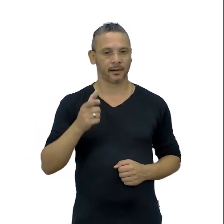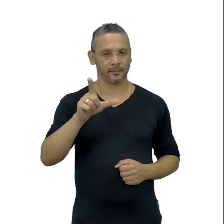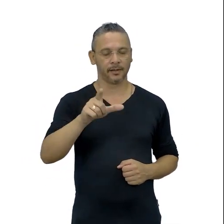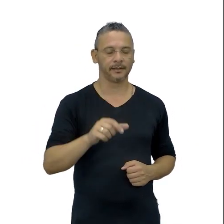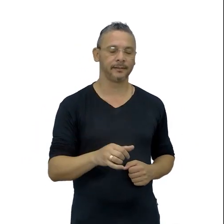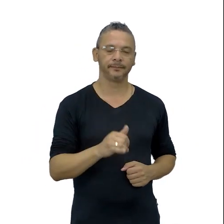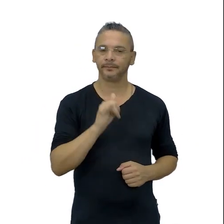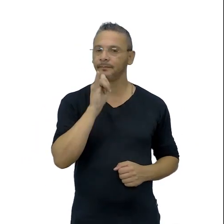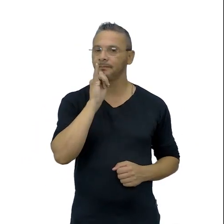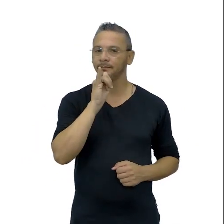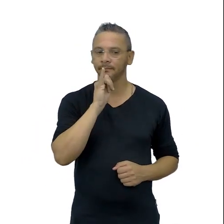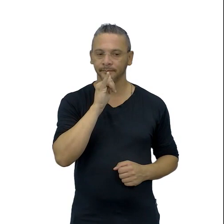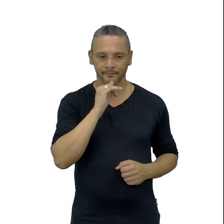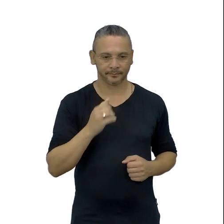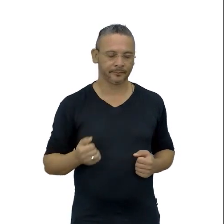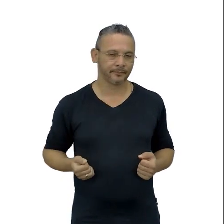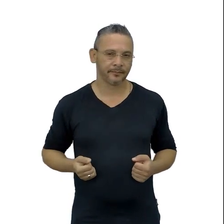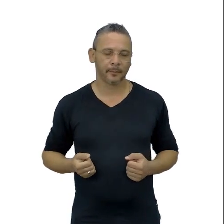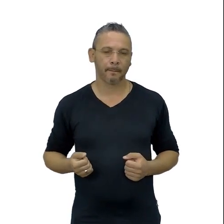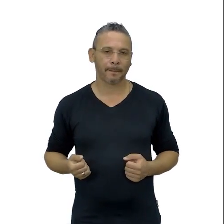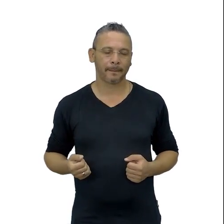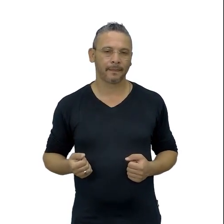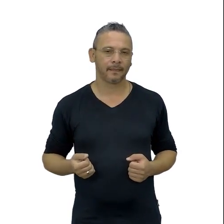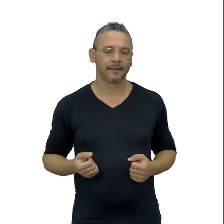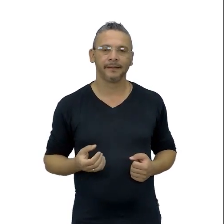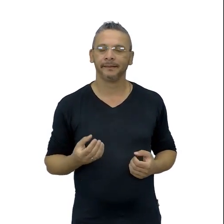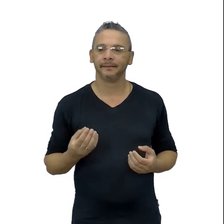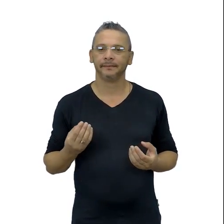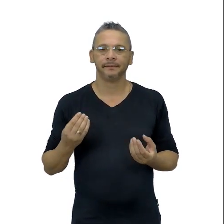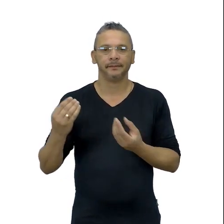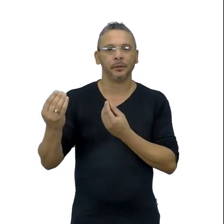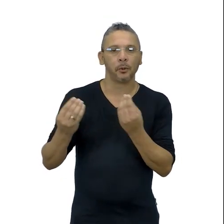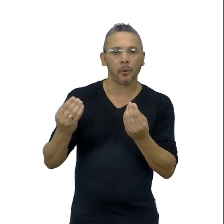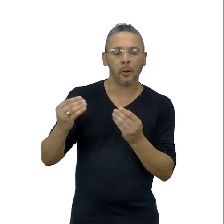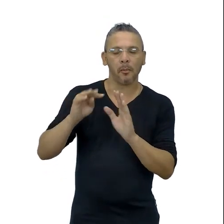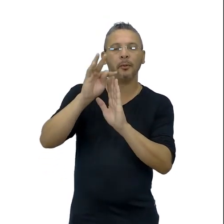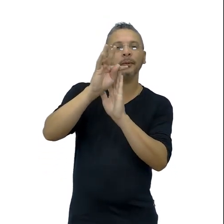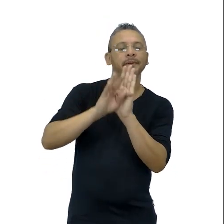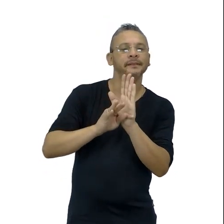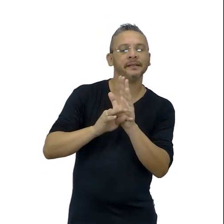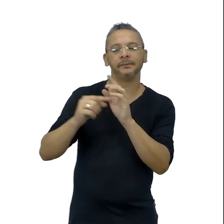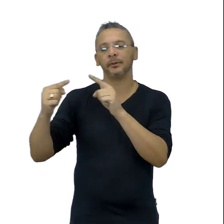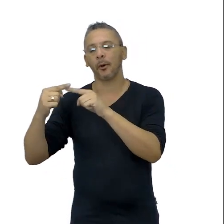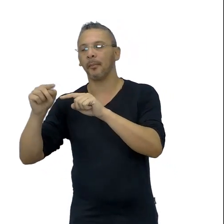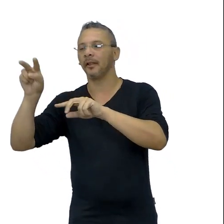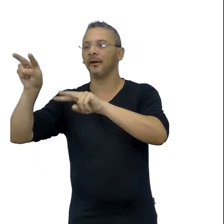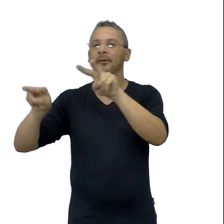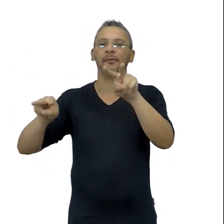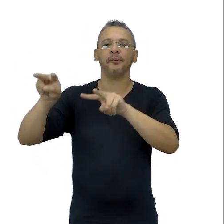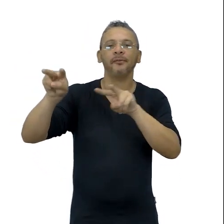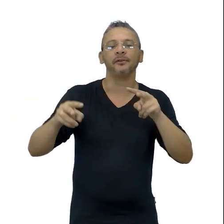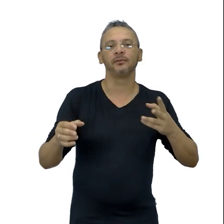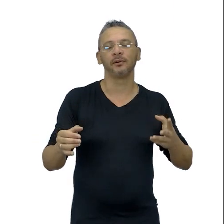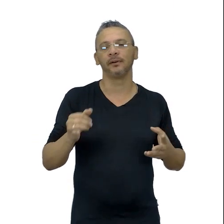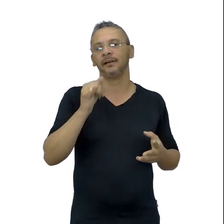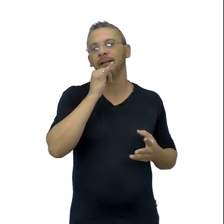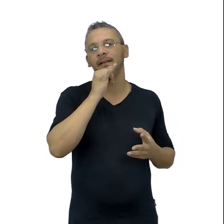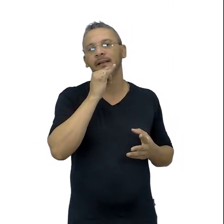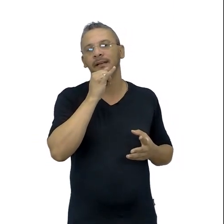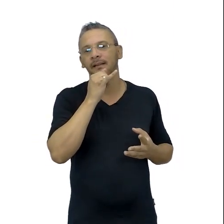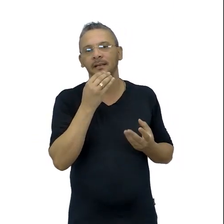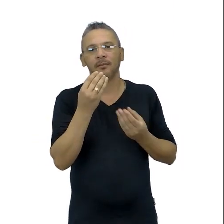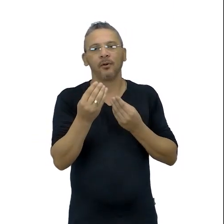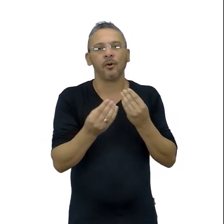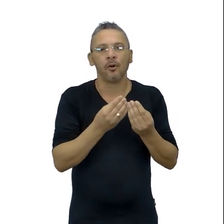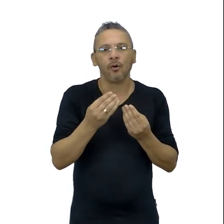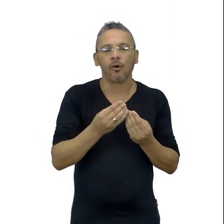Ou, por exemplo, sobre a composição ou a configuração visual do texto, ou de outros elementos, por exemplo, como a